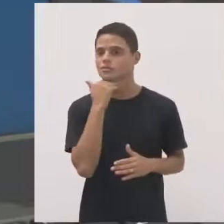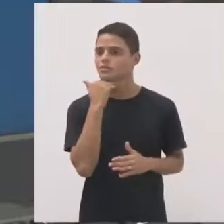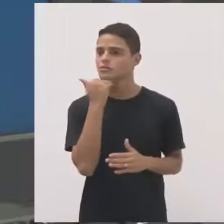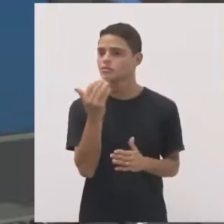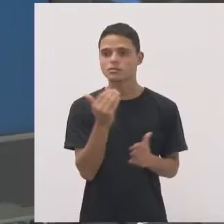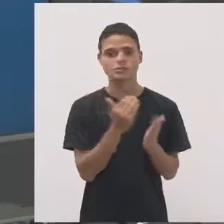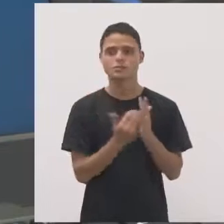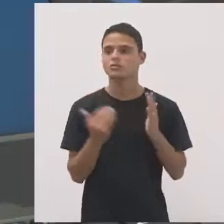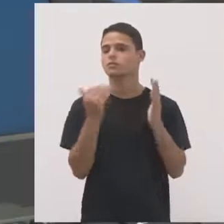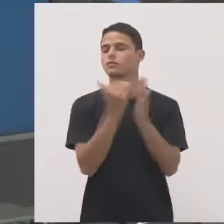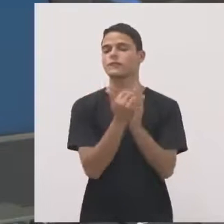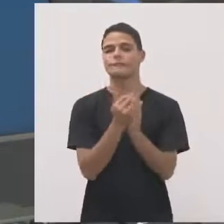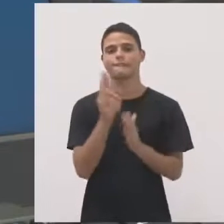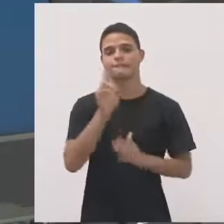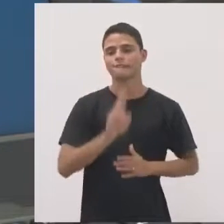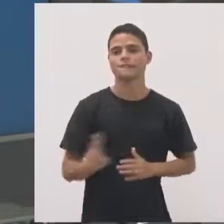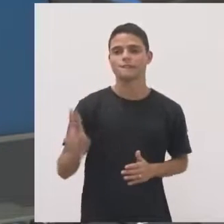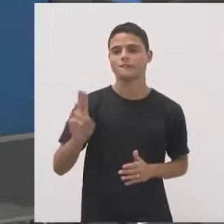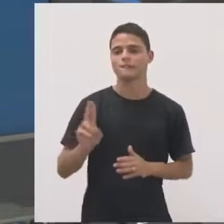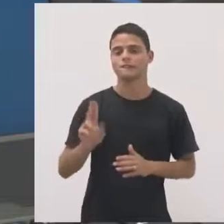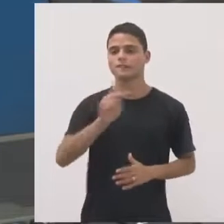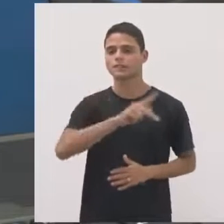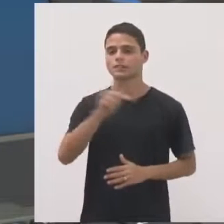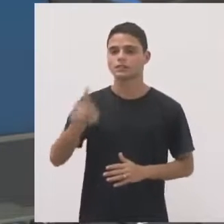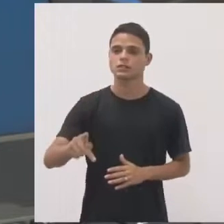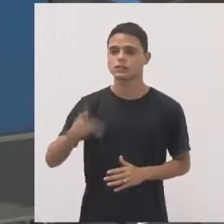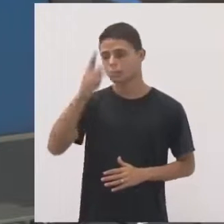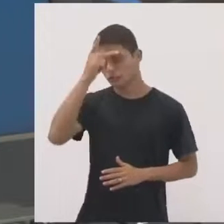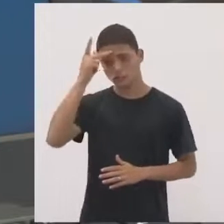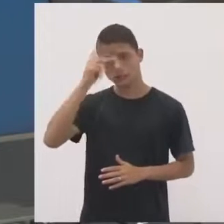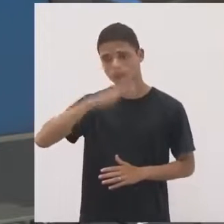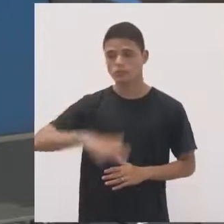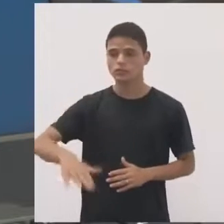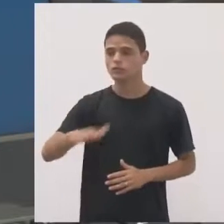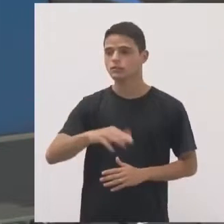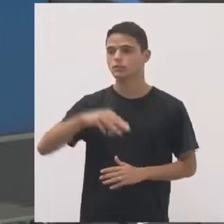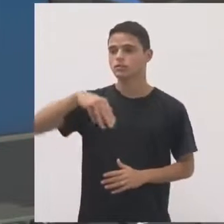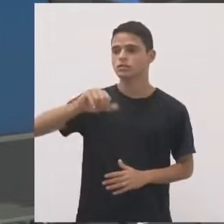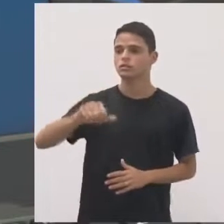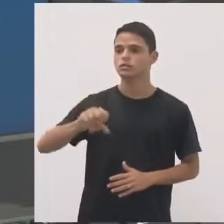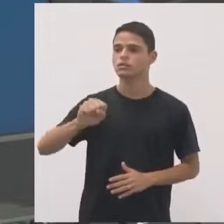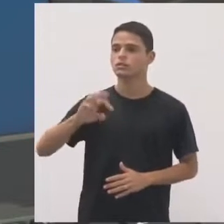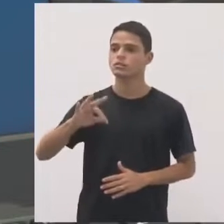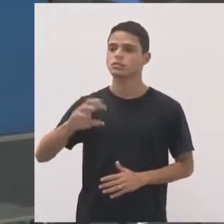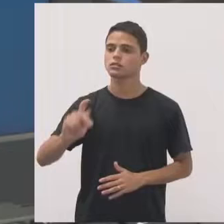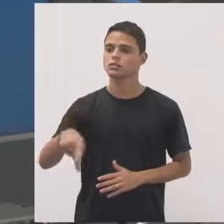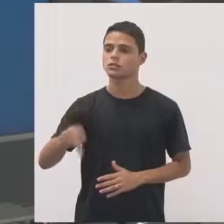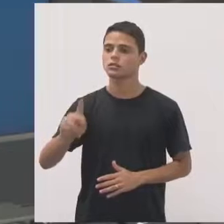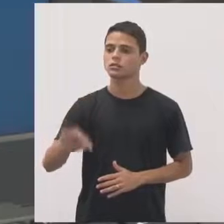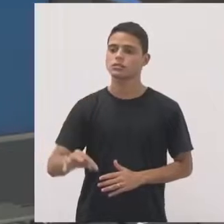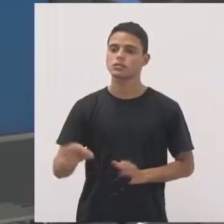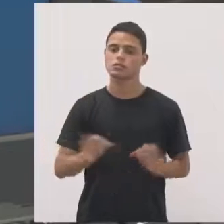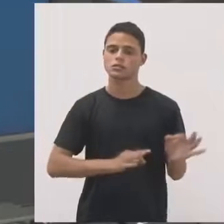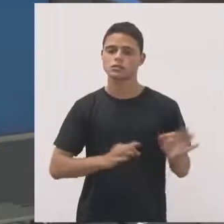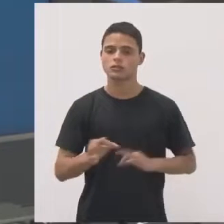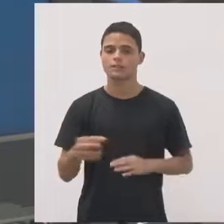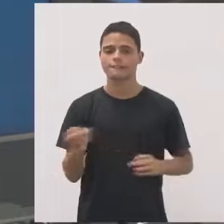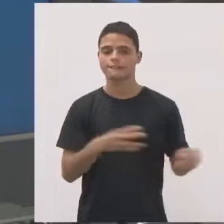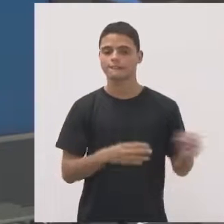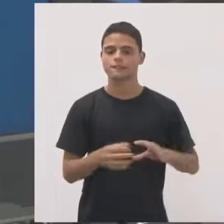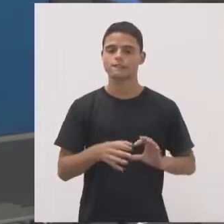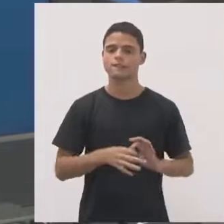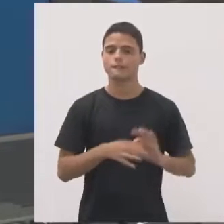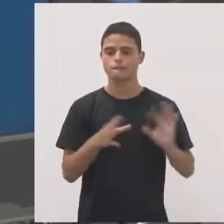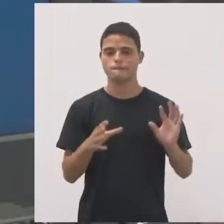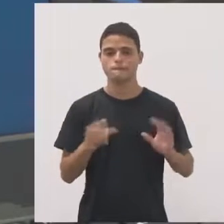Daí o pessoal da MS Tech, né, que é o que faz, acho que é a configuração desses aparelhos, eles fizeram uma atualização que